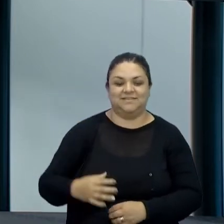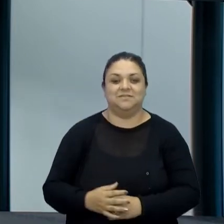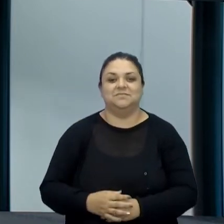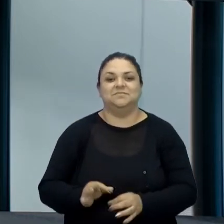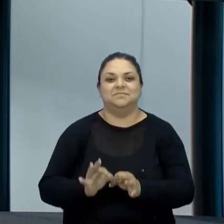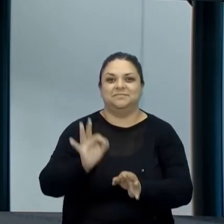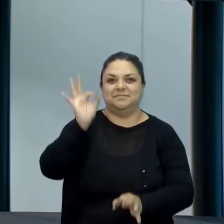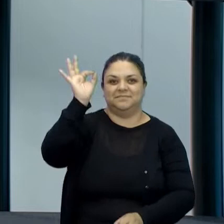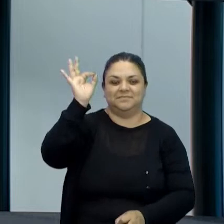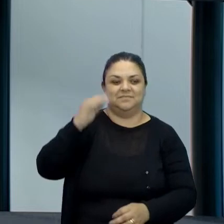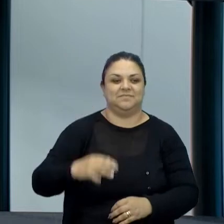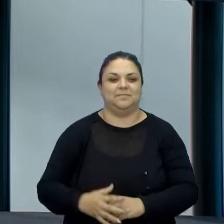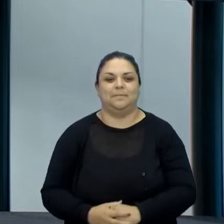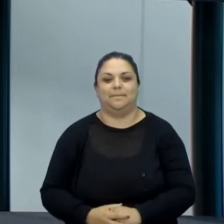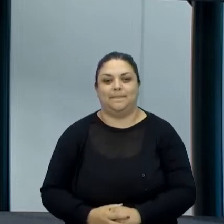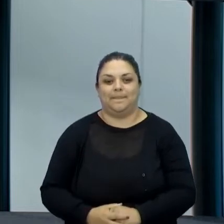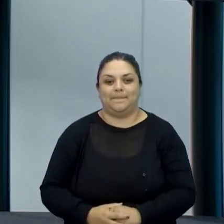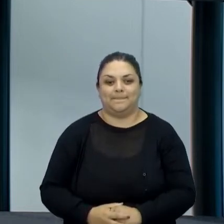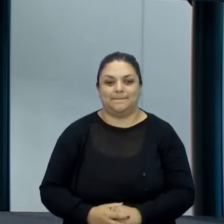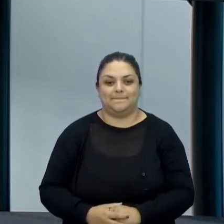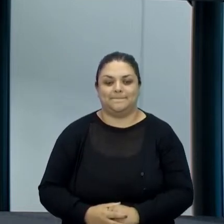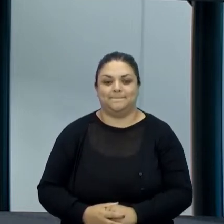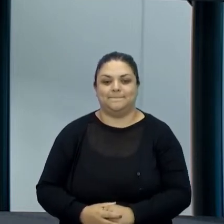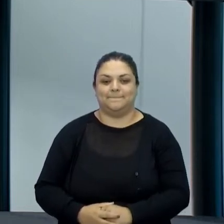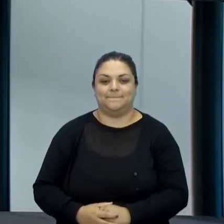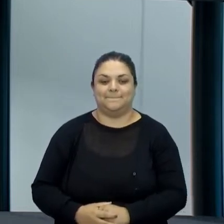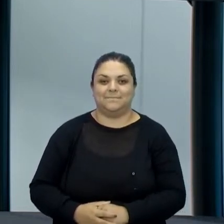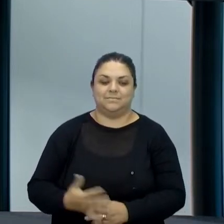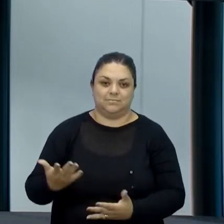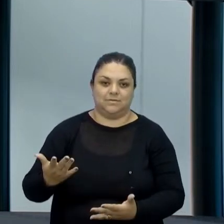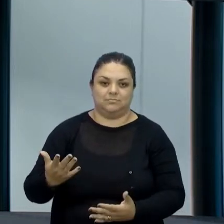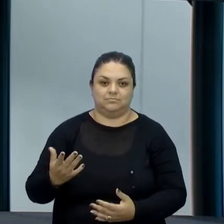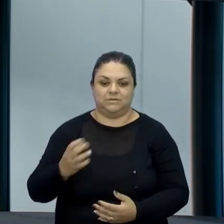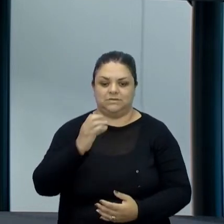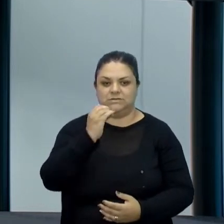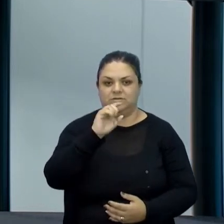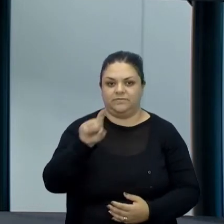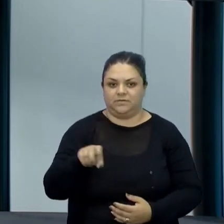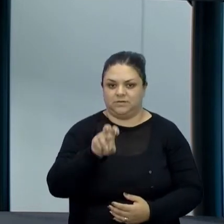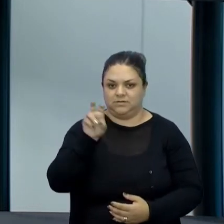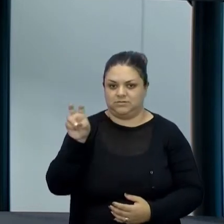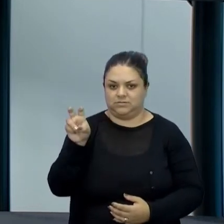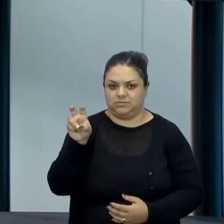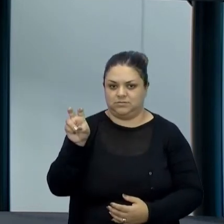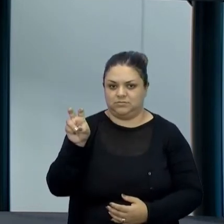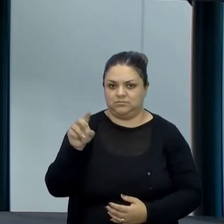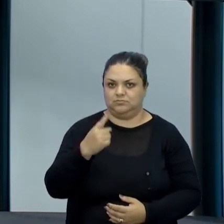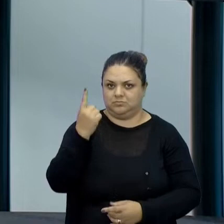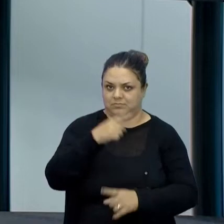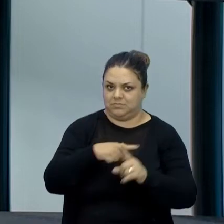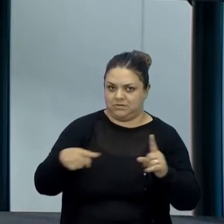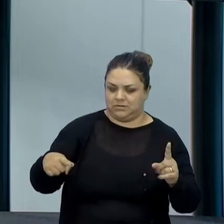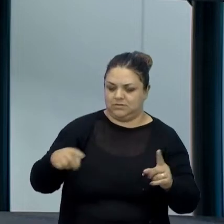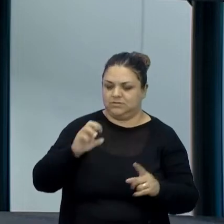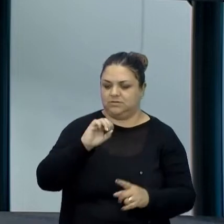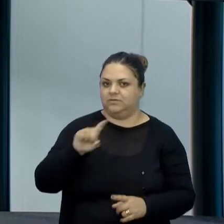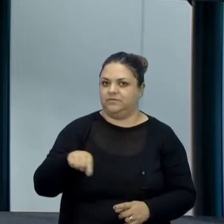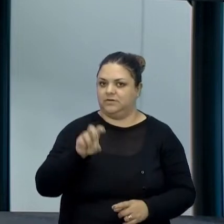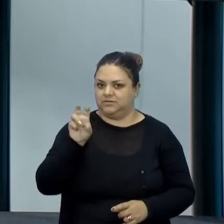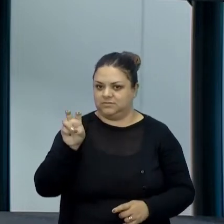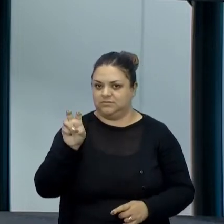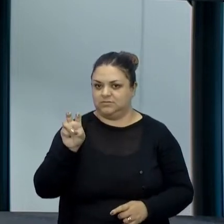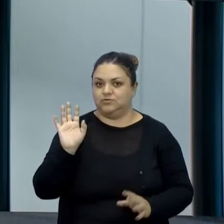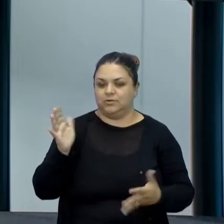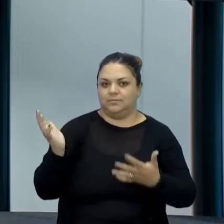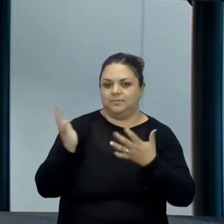metade do nível dessa pressão. Então, a gente já tem 0,5. Se é 1, metade de 0,5.